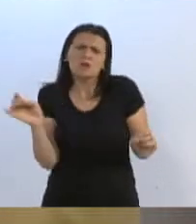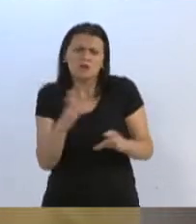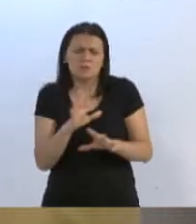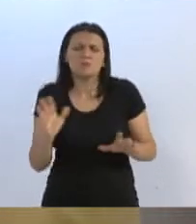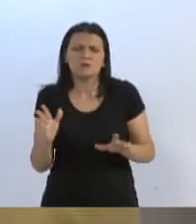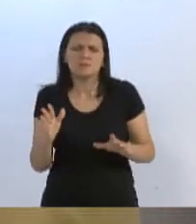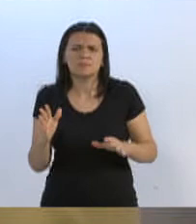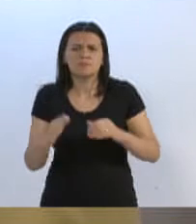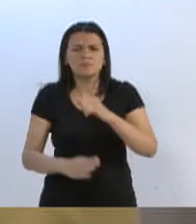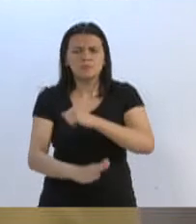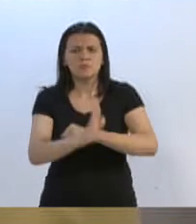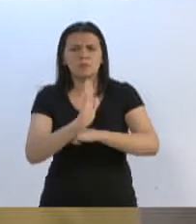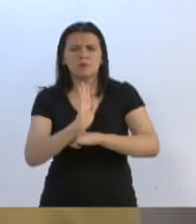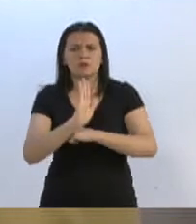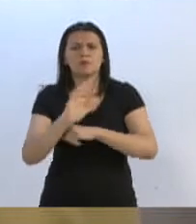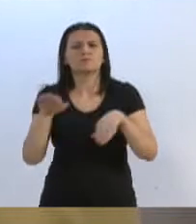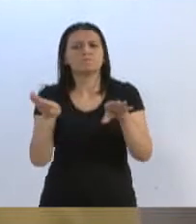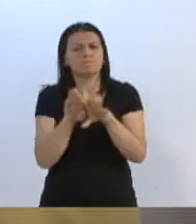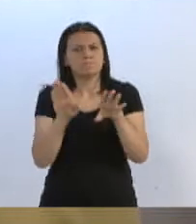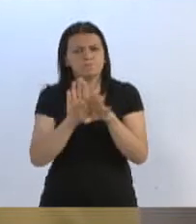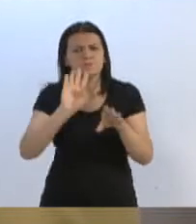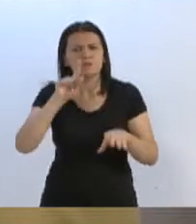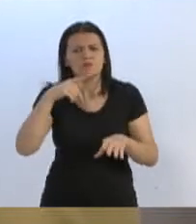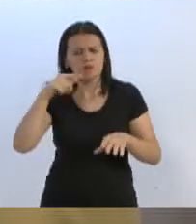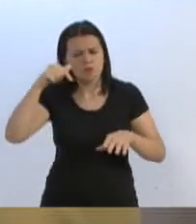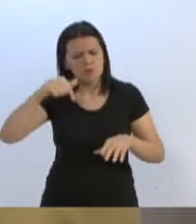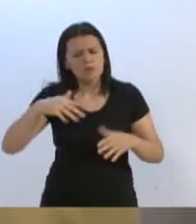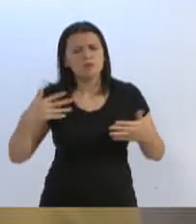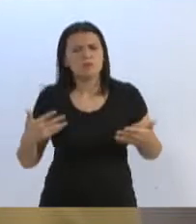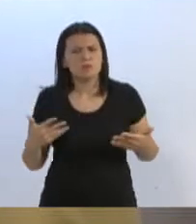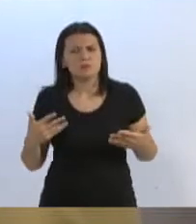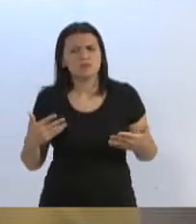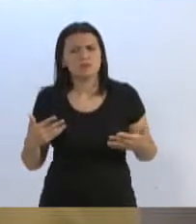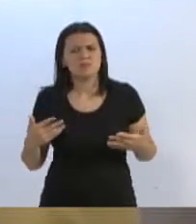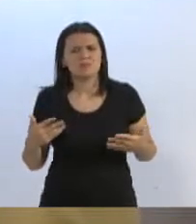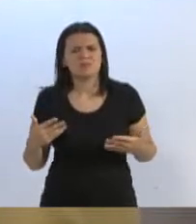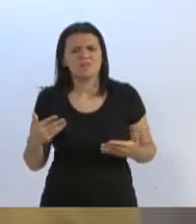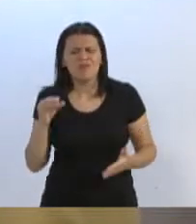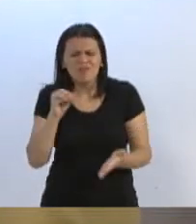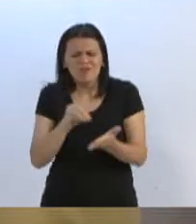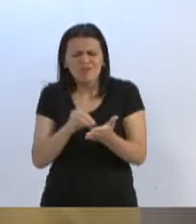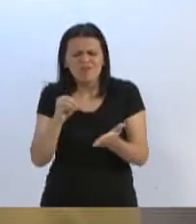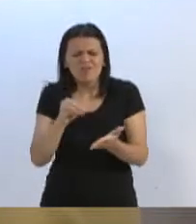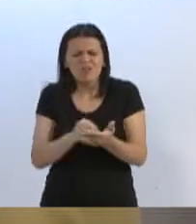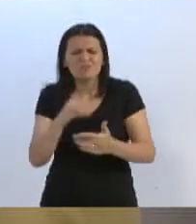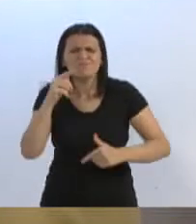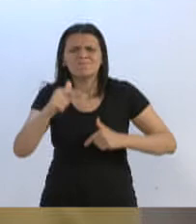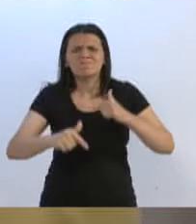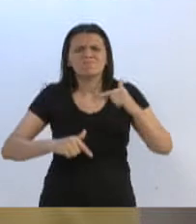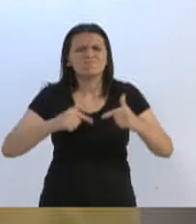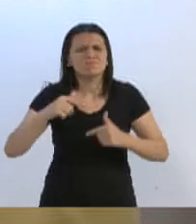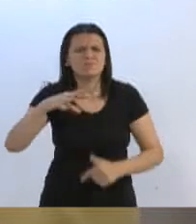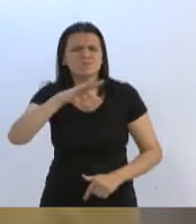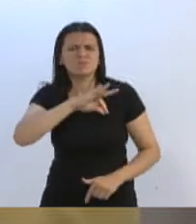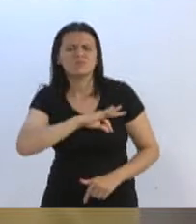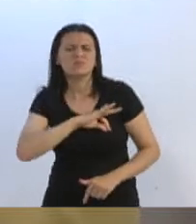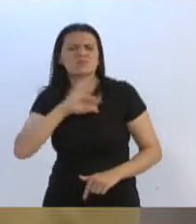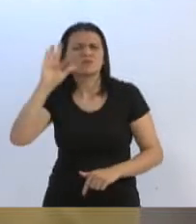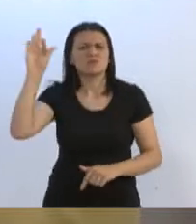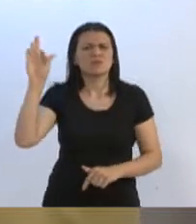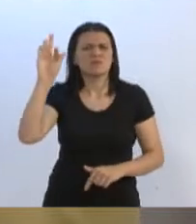vereador zeca bombeiro também enfatizou o de serviço nesse caso da polícia